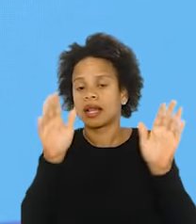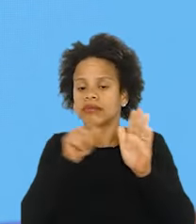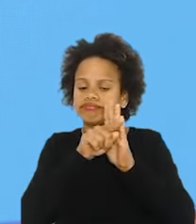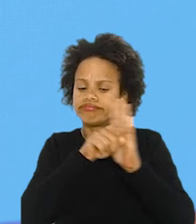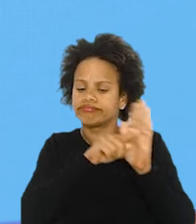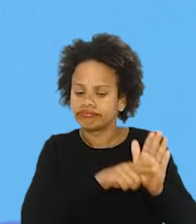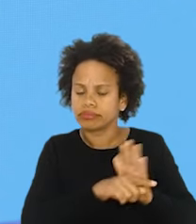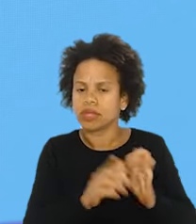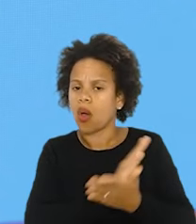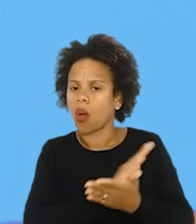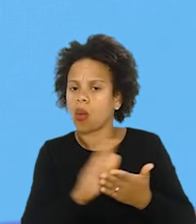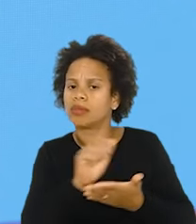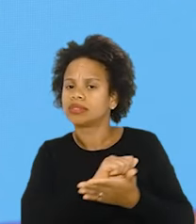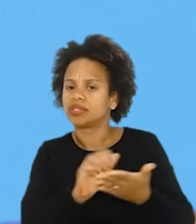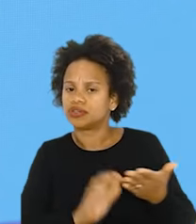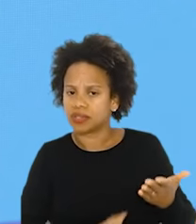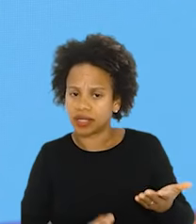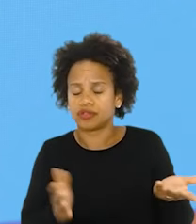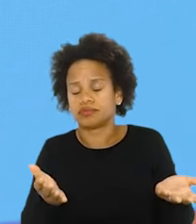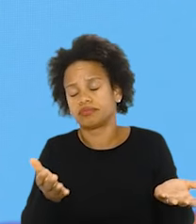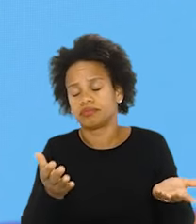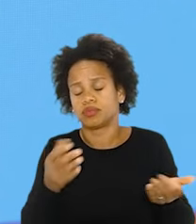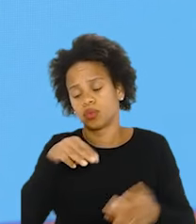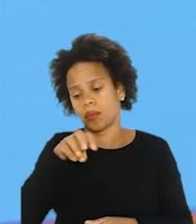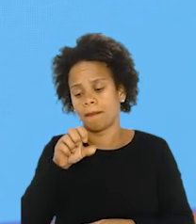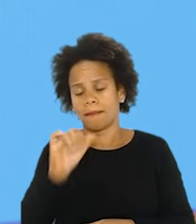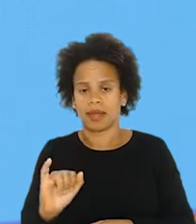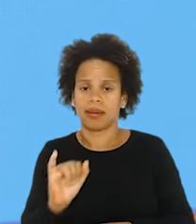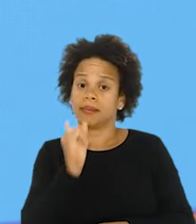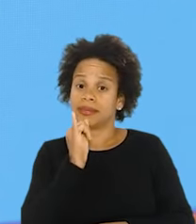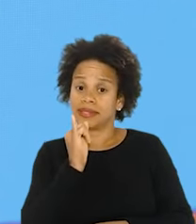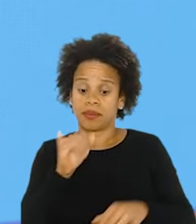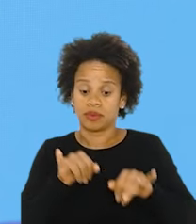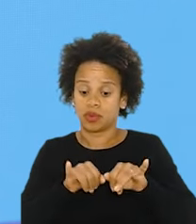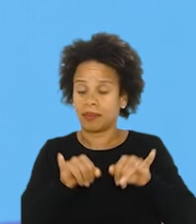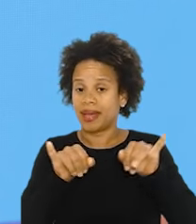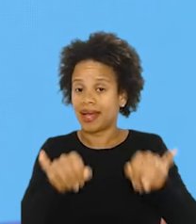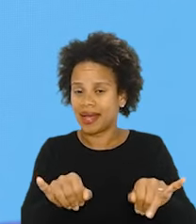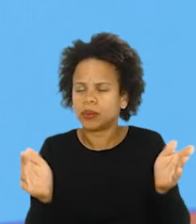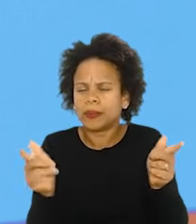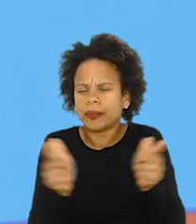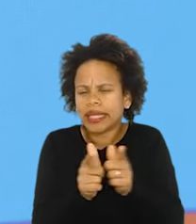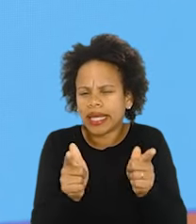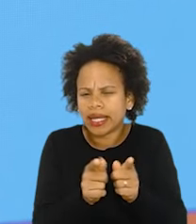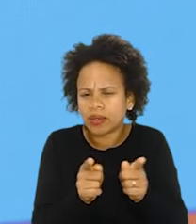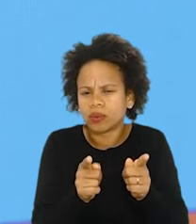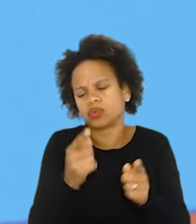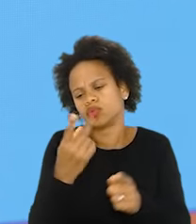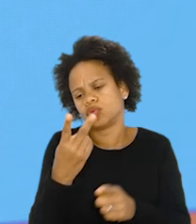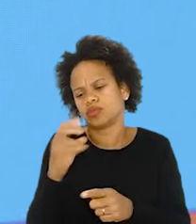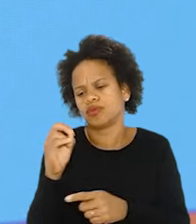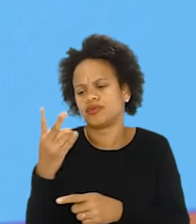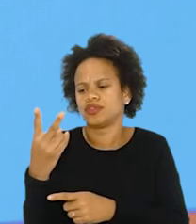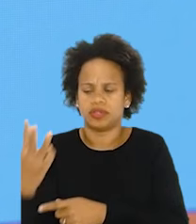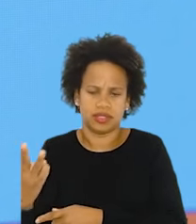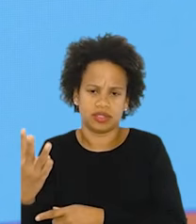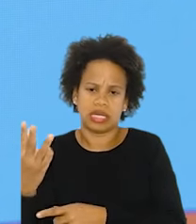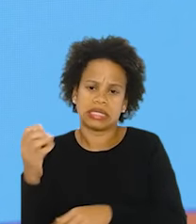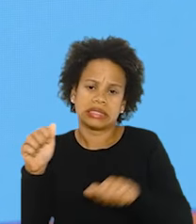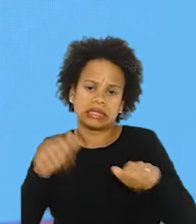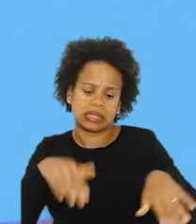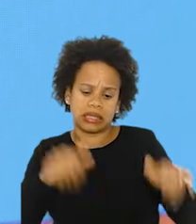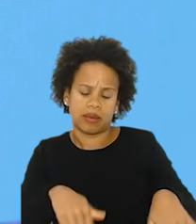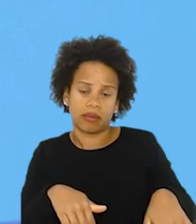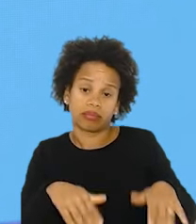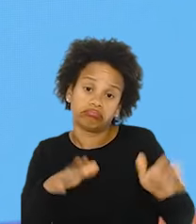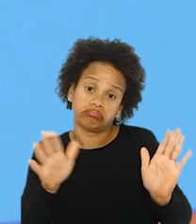atividades permitidas do meio por exemplo o minimercado uma pessoa por exemplo que abriu o min mercado em 2023 em setembro por exemplo é muito